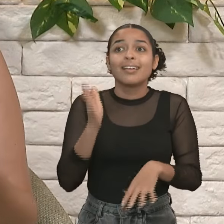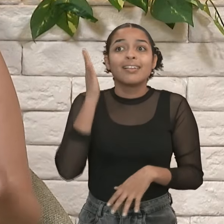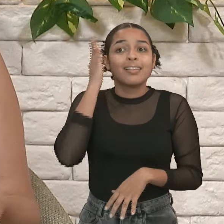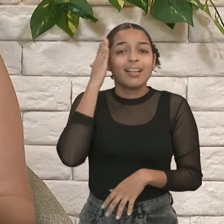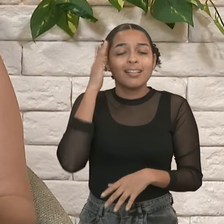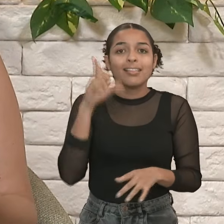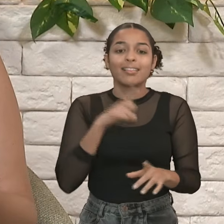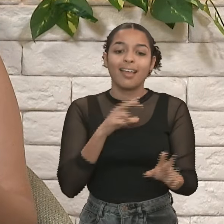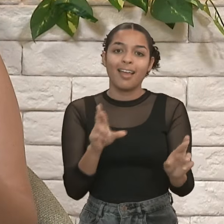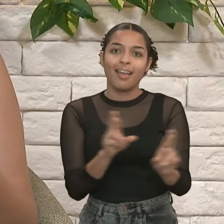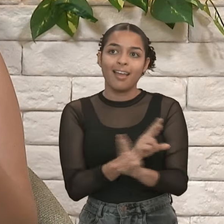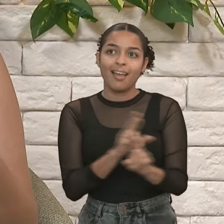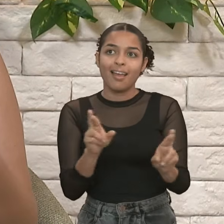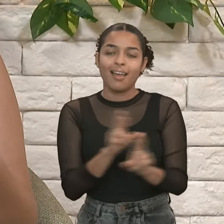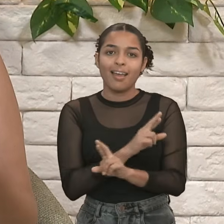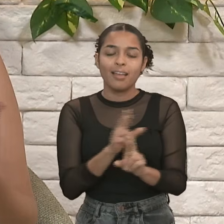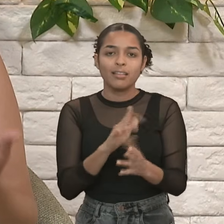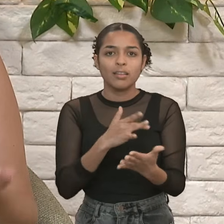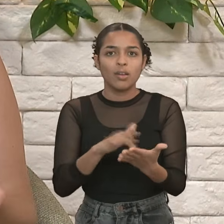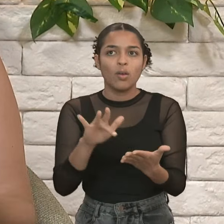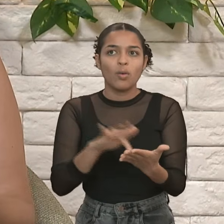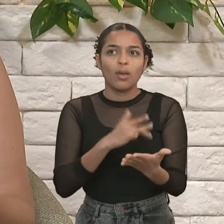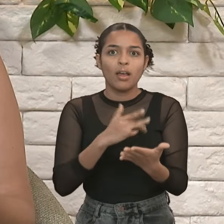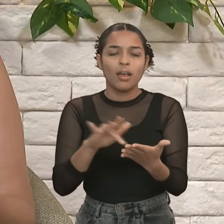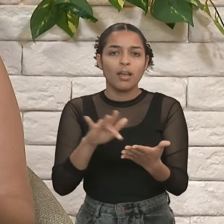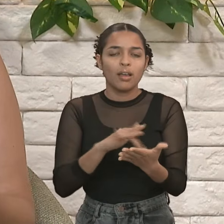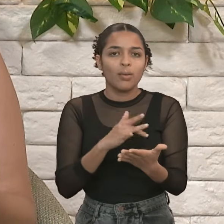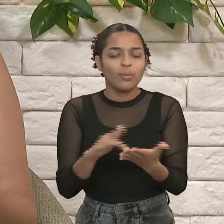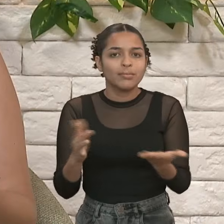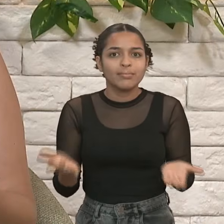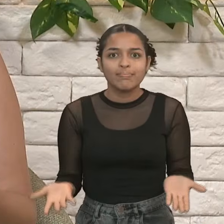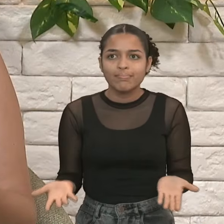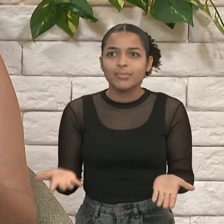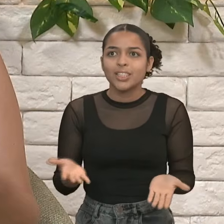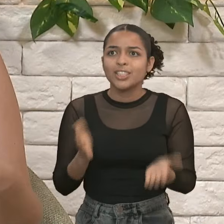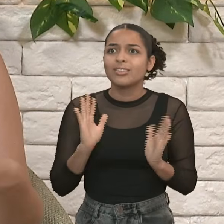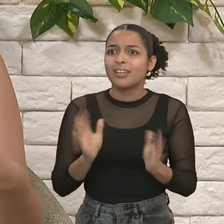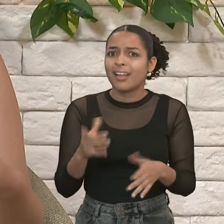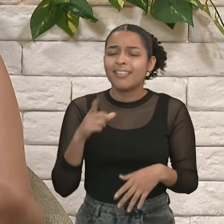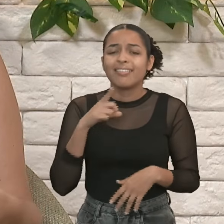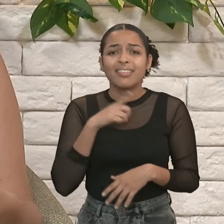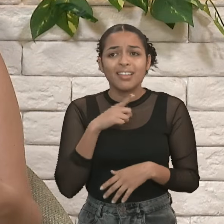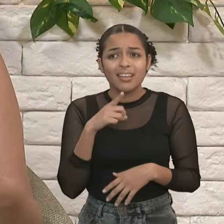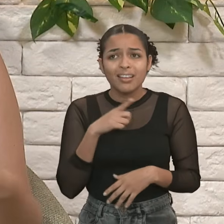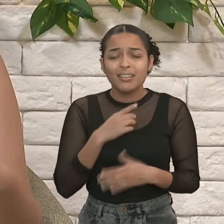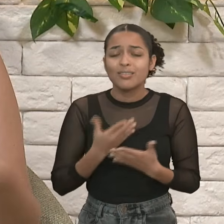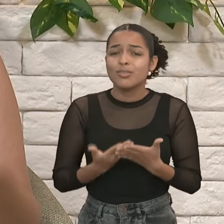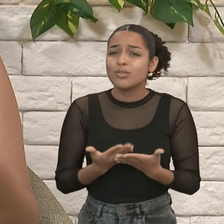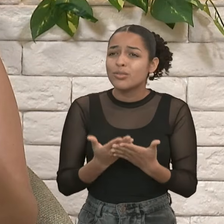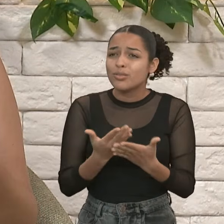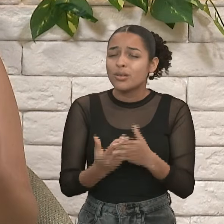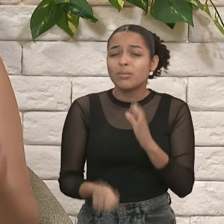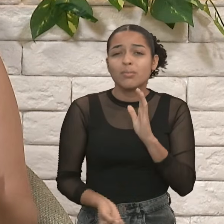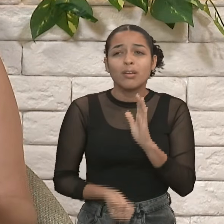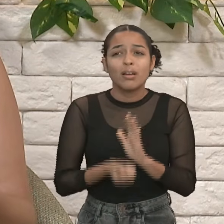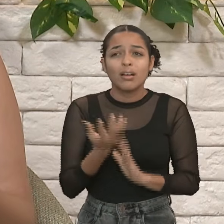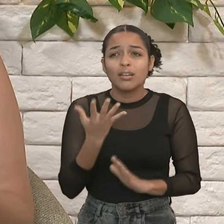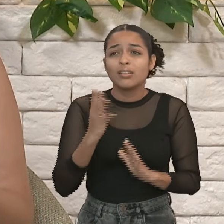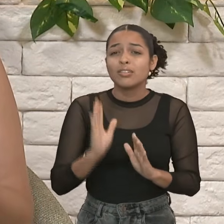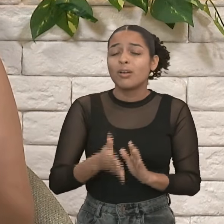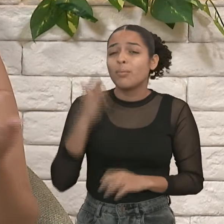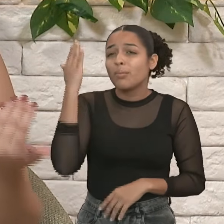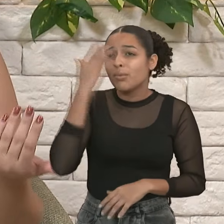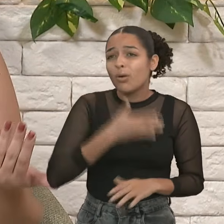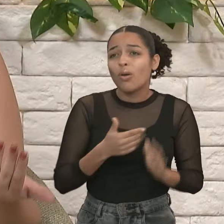na literatura científica, né? Então, a gente tem uma série de estudos que mostram que esse uso ele